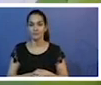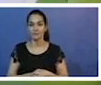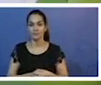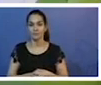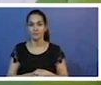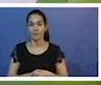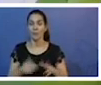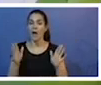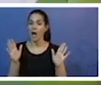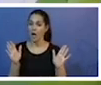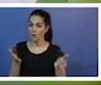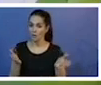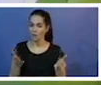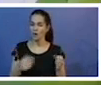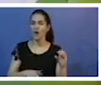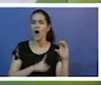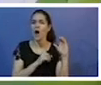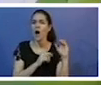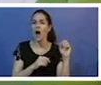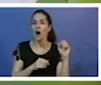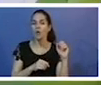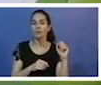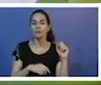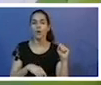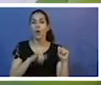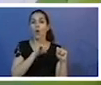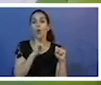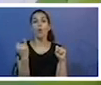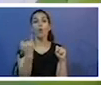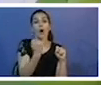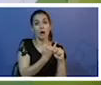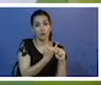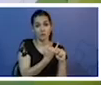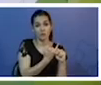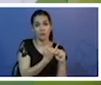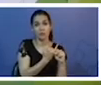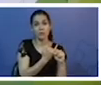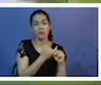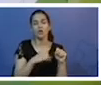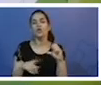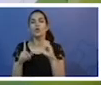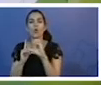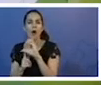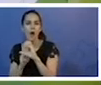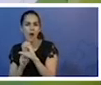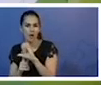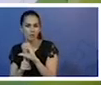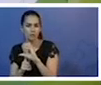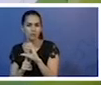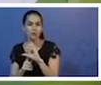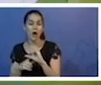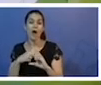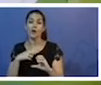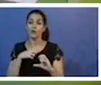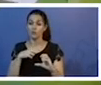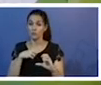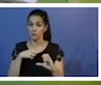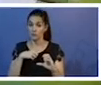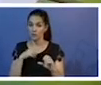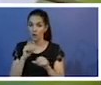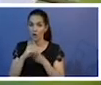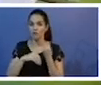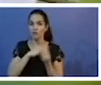Vamos usar agora o ânion do ácido mais o cátion da base, e nós vamos ter a formação